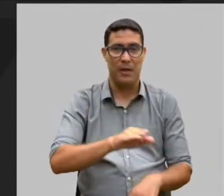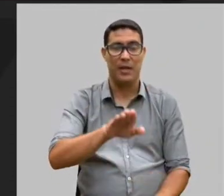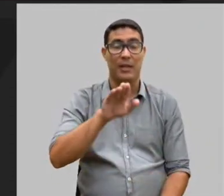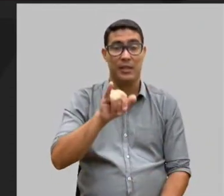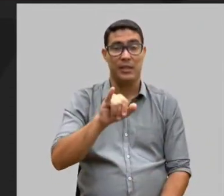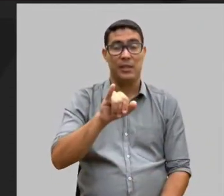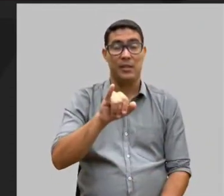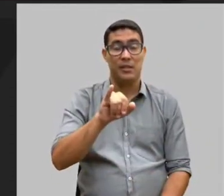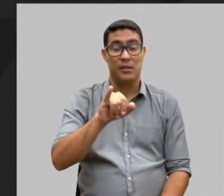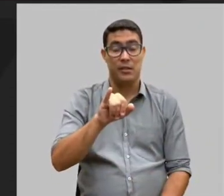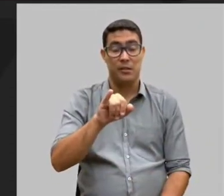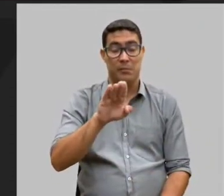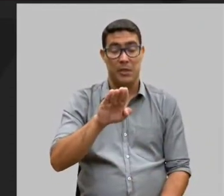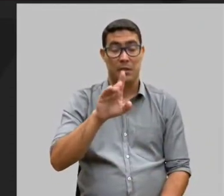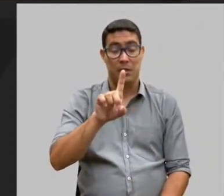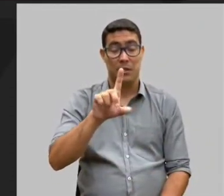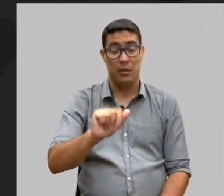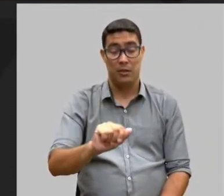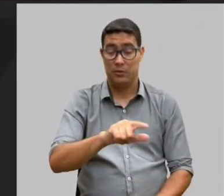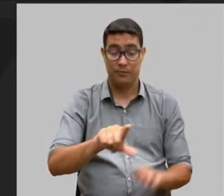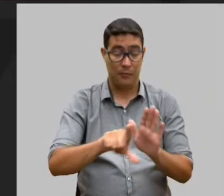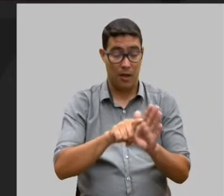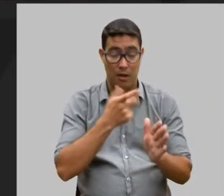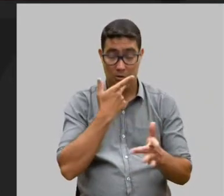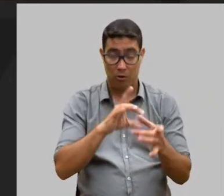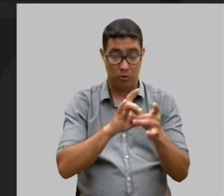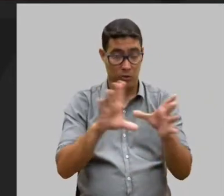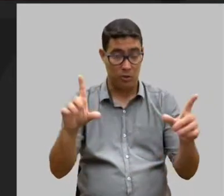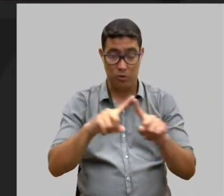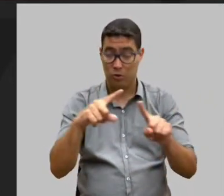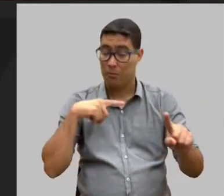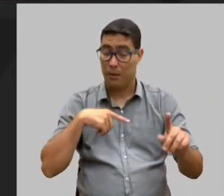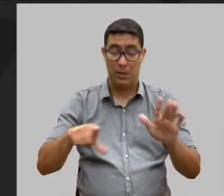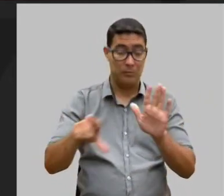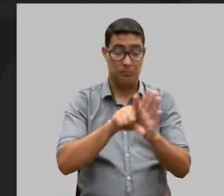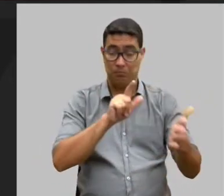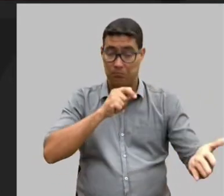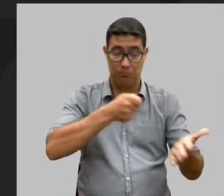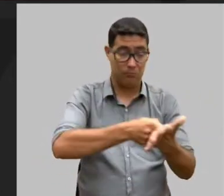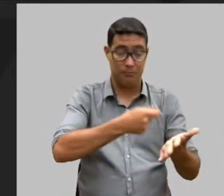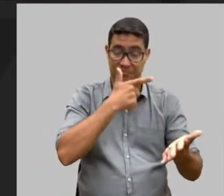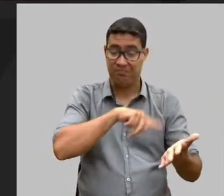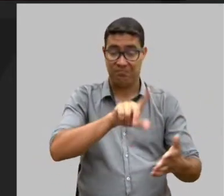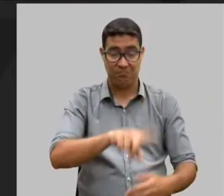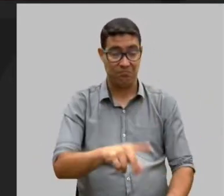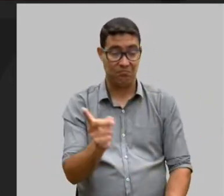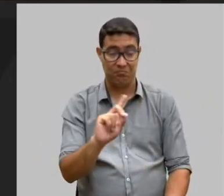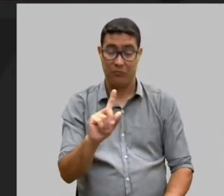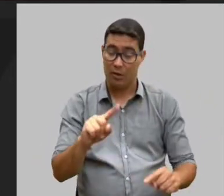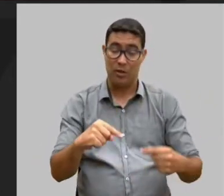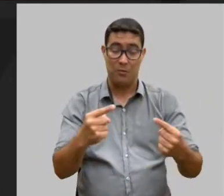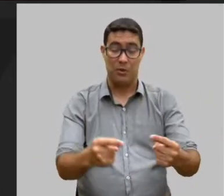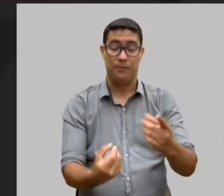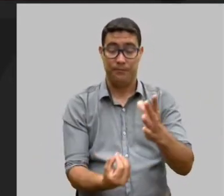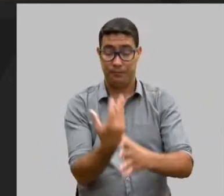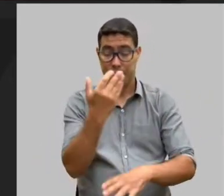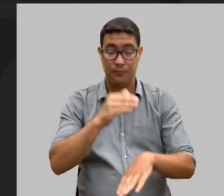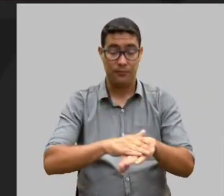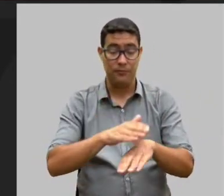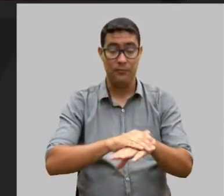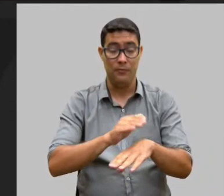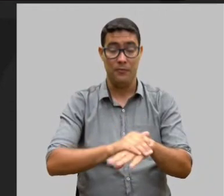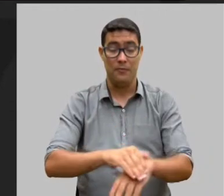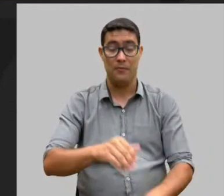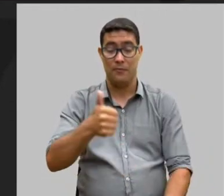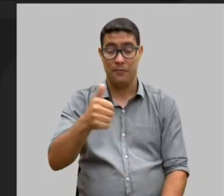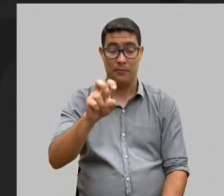lei colocou só autorizou então não houve aplicabilidade da Lei tesouro não quis aplicar porque aí veio a lei Justamente a lei